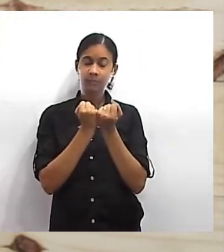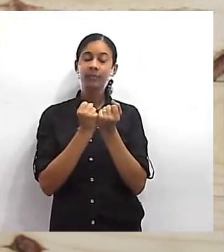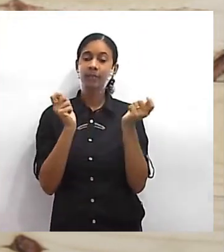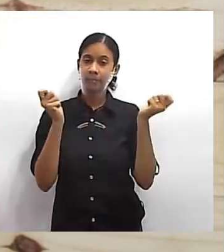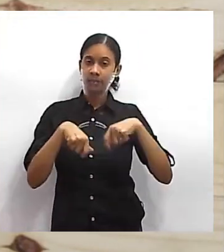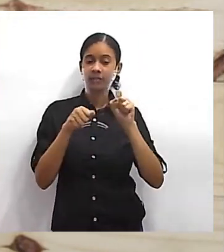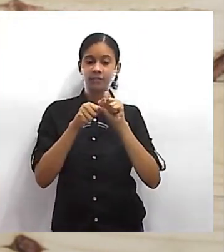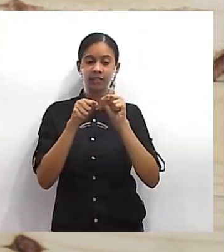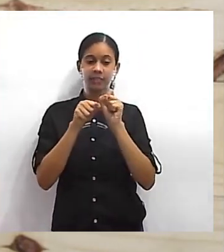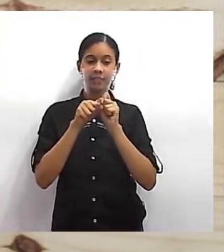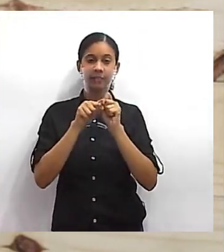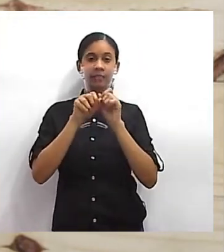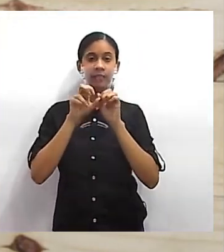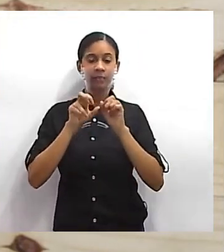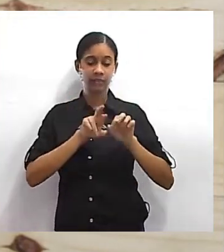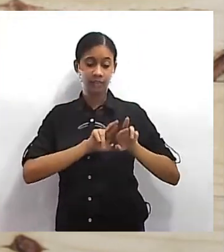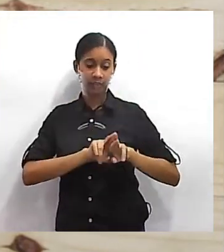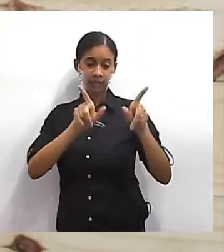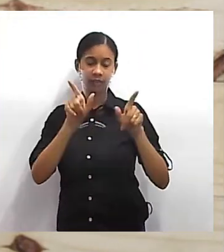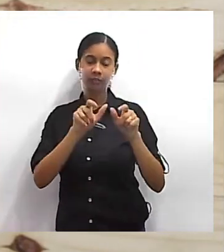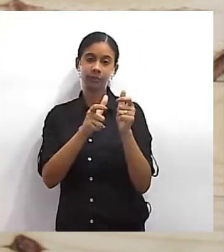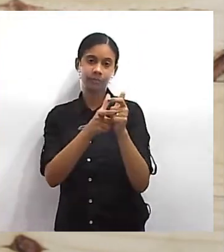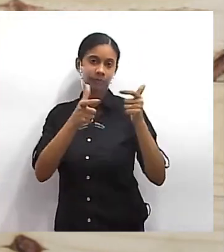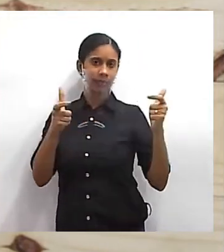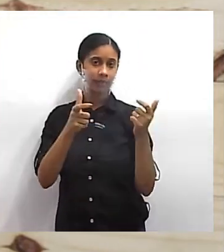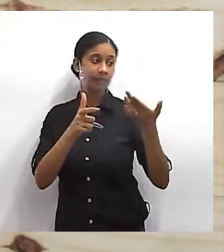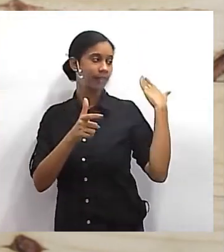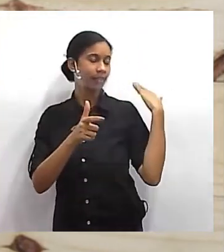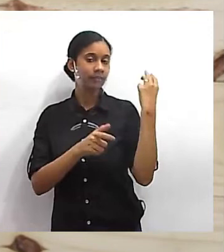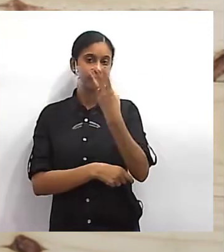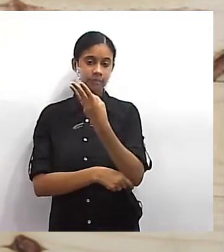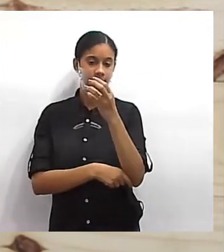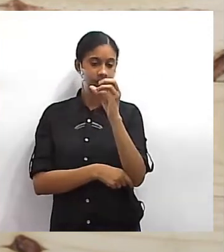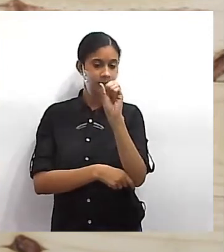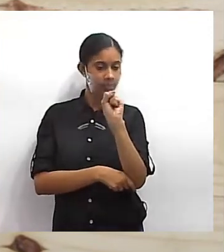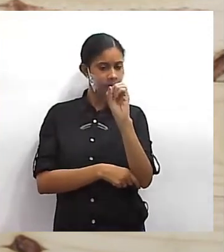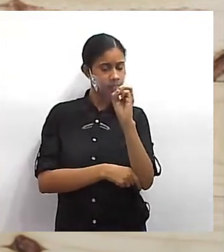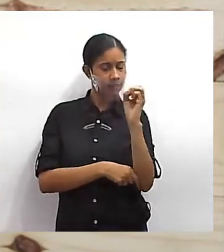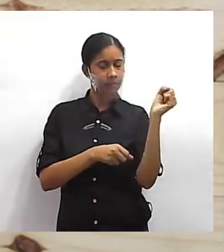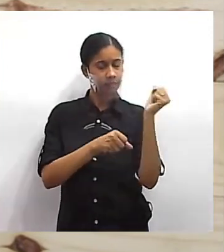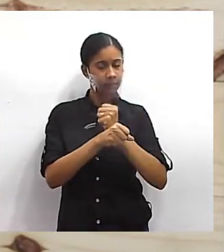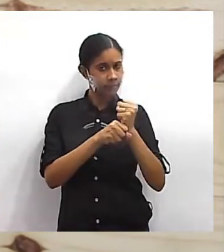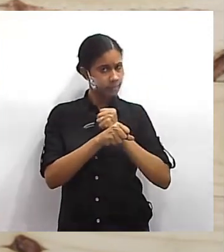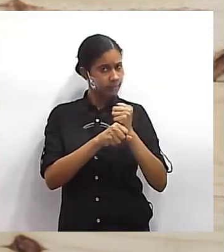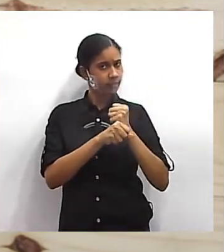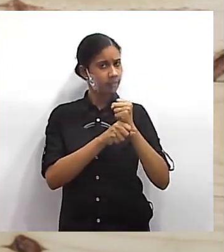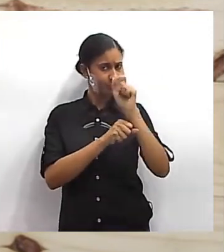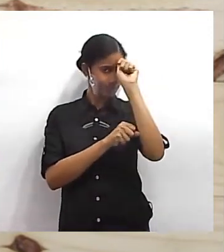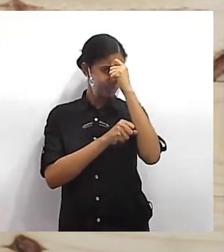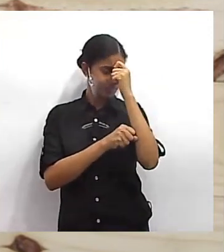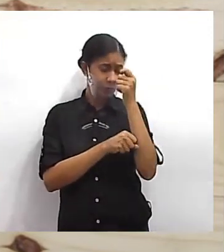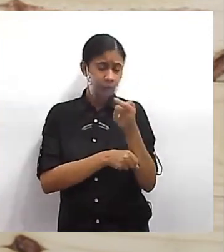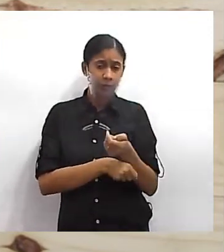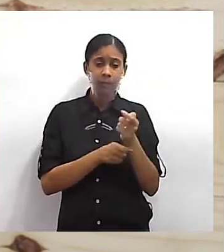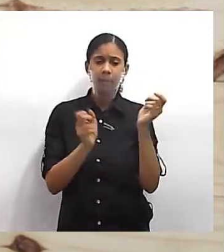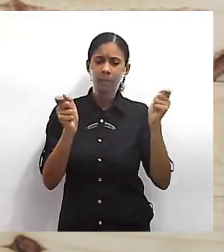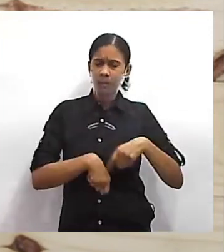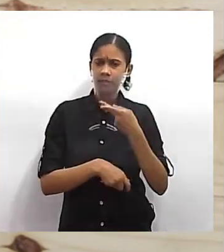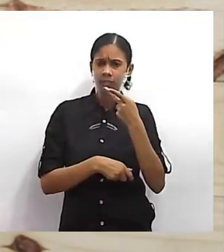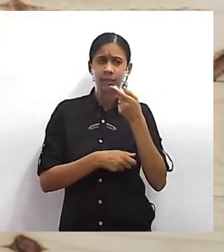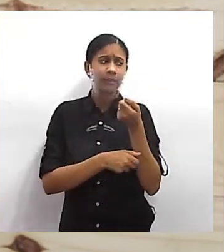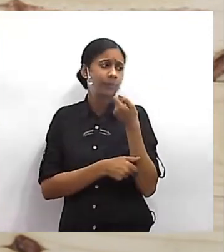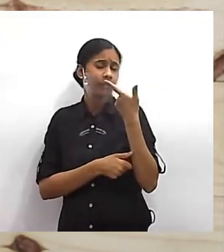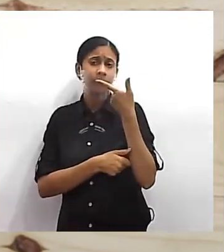desigualdade maior, que é essa realidade causada por 380 anos de escravidão. Foi ontem, praticamente. Nós fomos o último